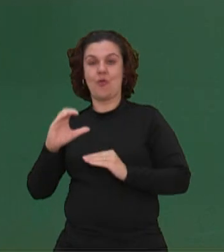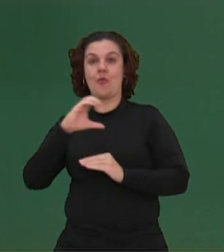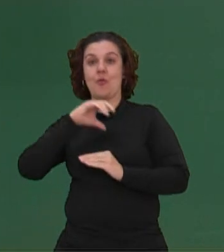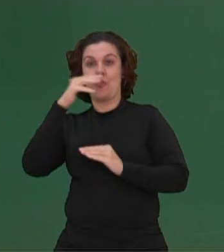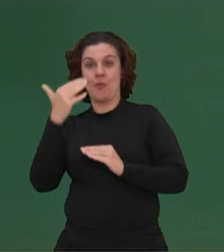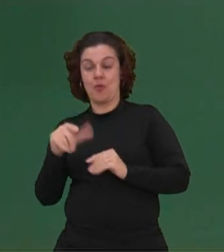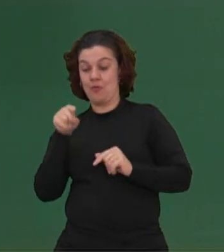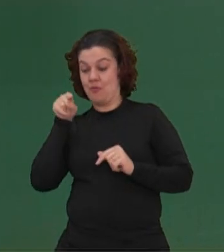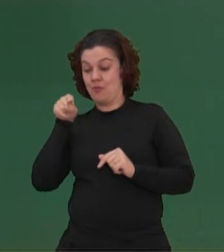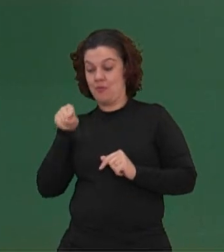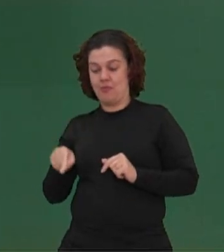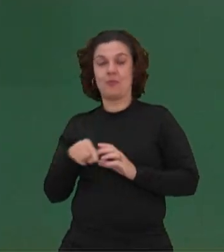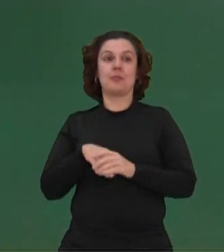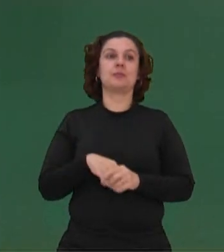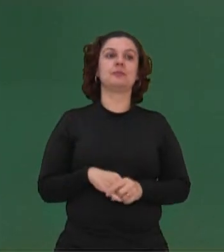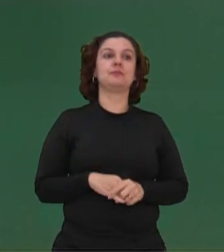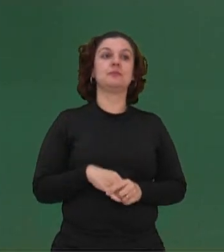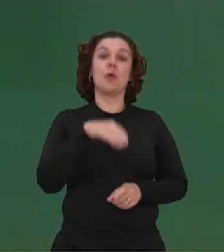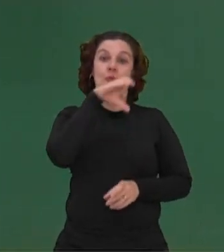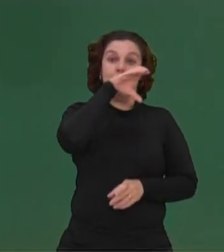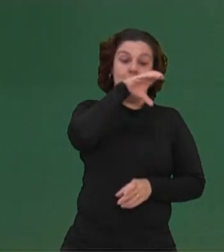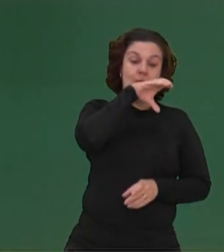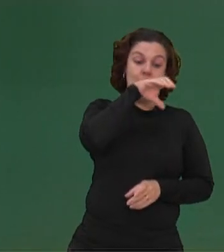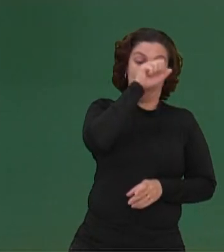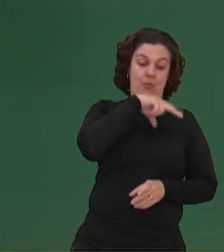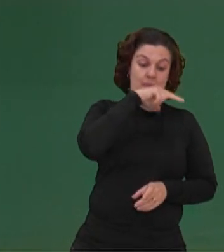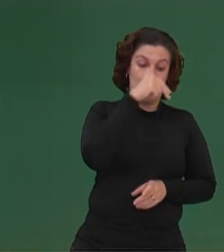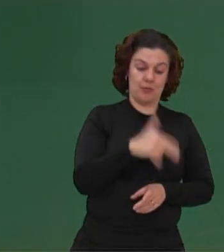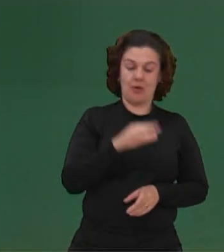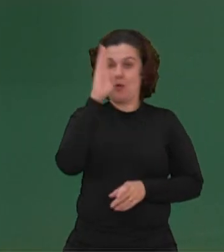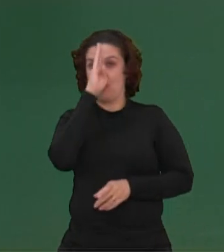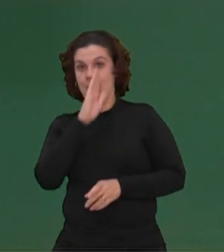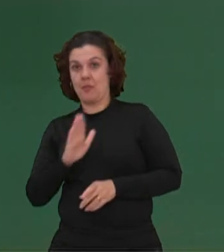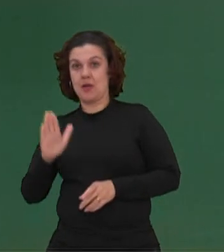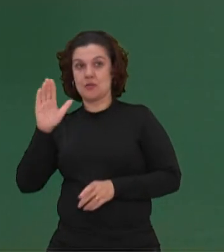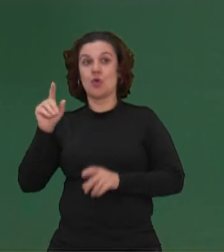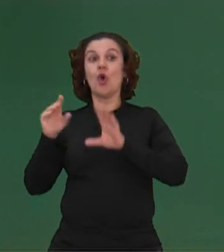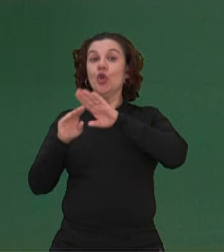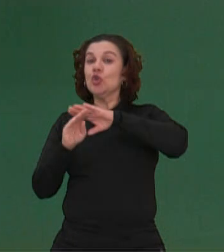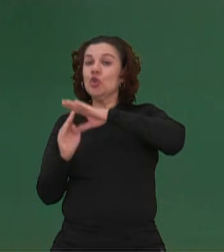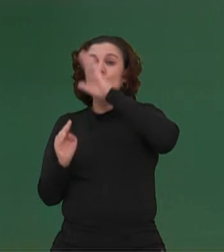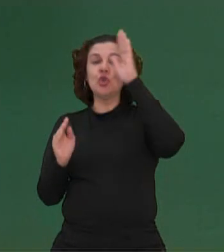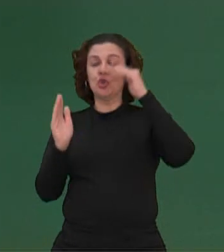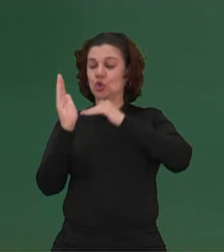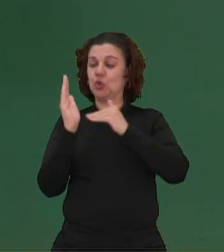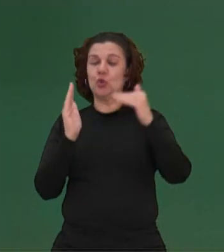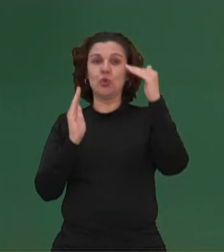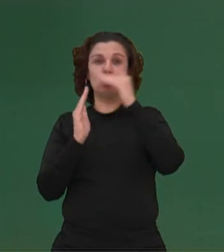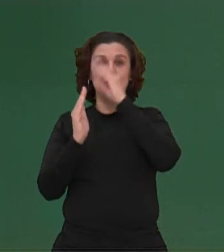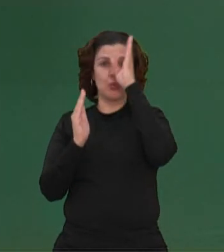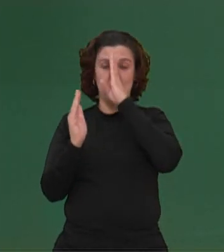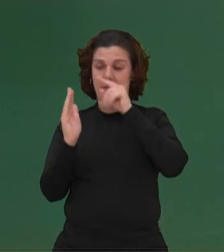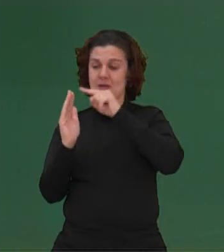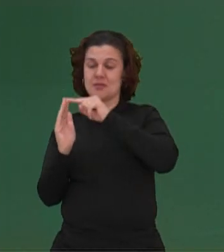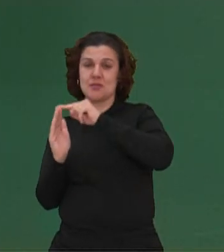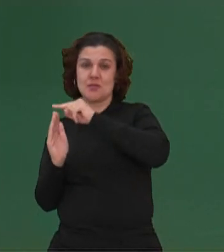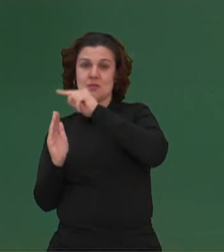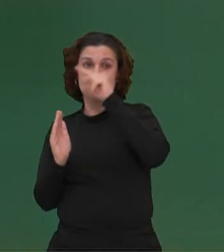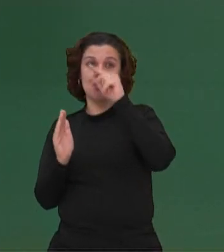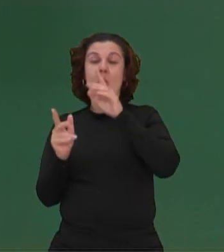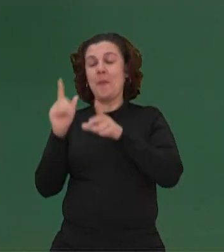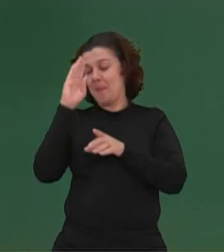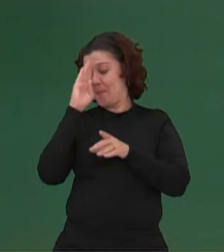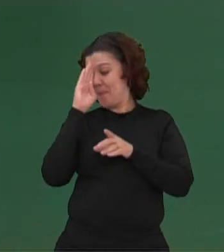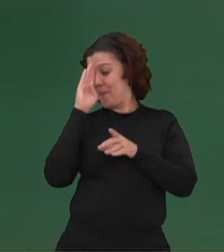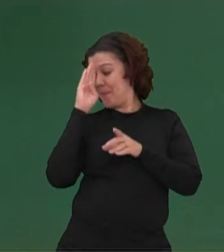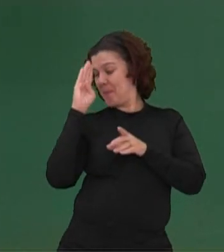ou Portugal e Brasil. Tudo que saía do Brasil, principalmente metais preciosos e